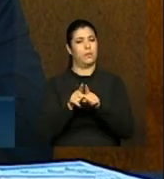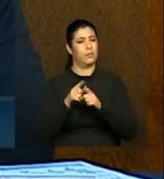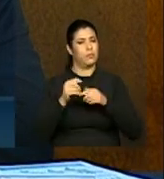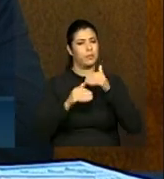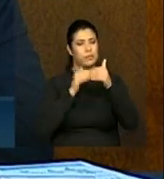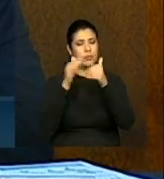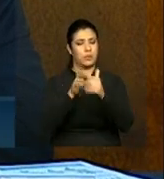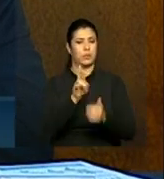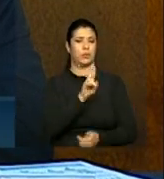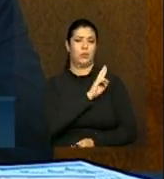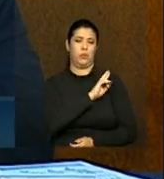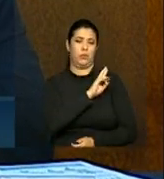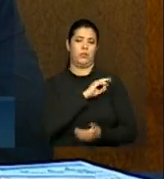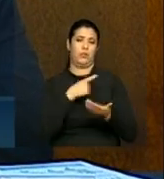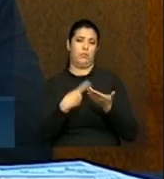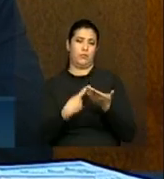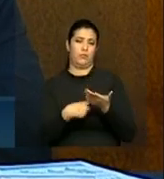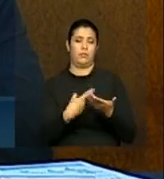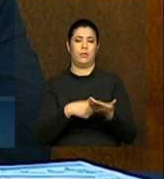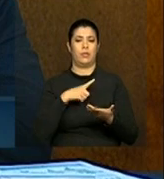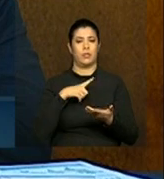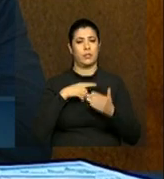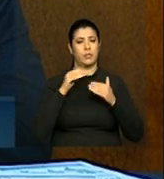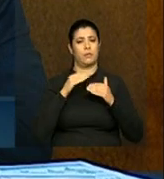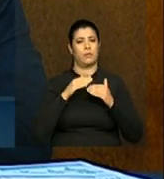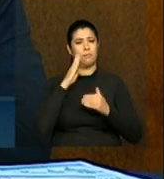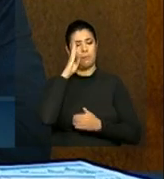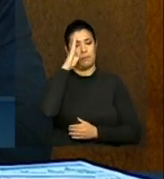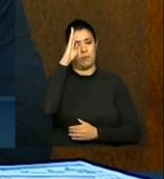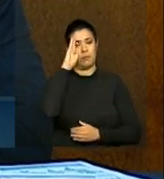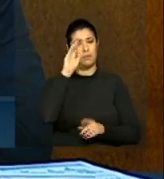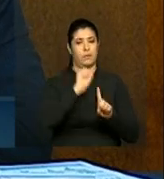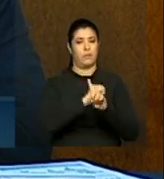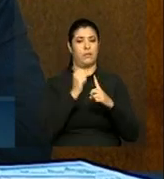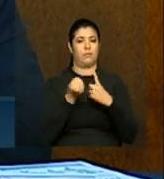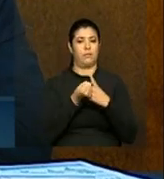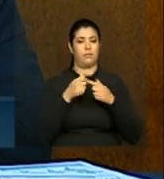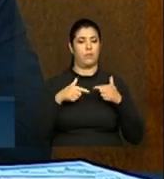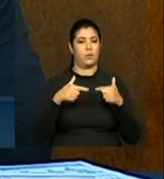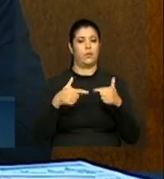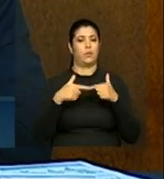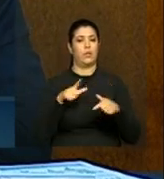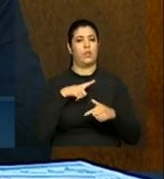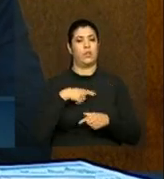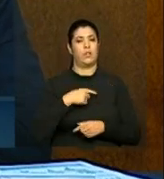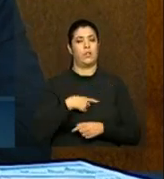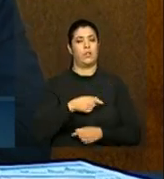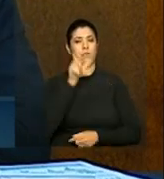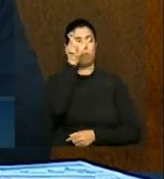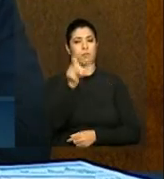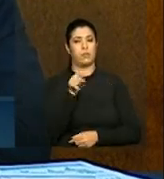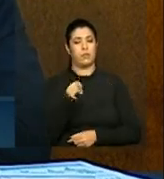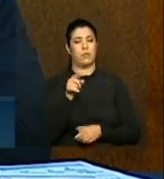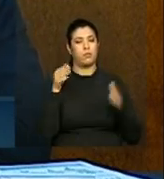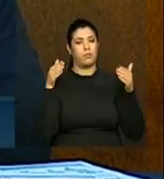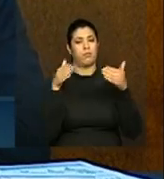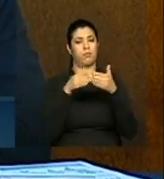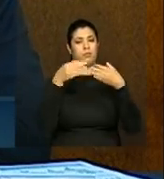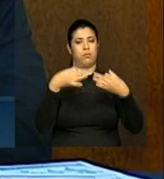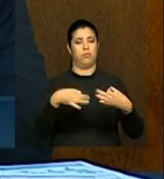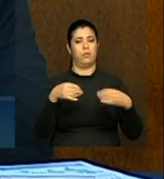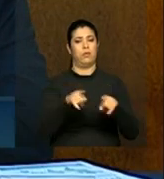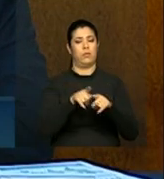trajetória de compromisso mesmo com as principais causas sociais, teve um papel extremamente destacado para que esse fórum desse certo,